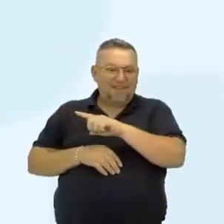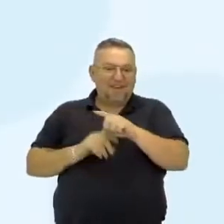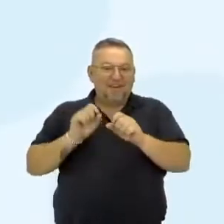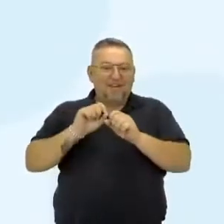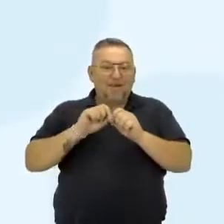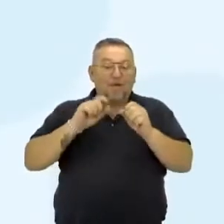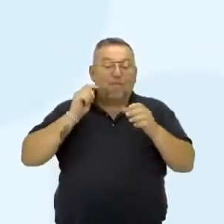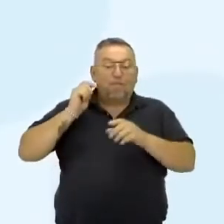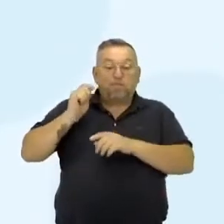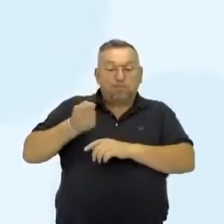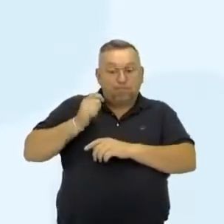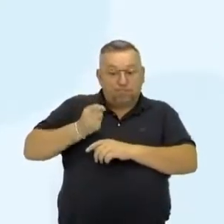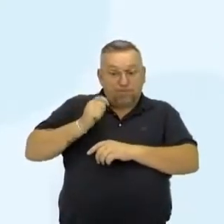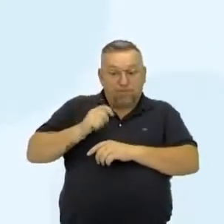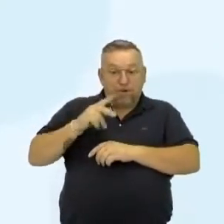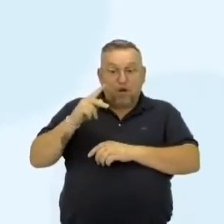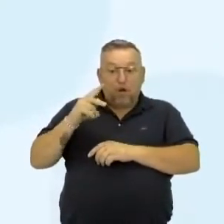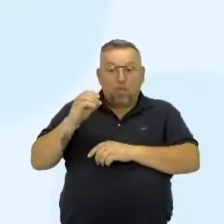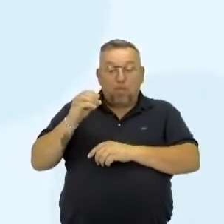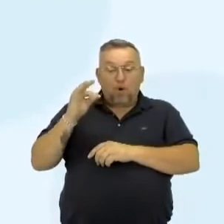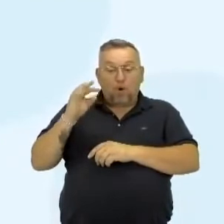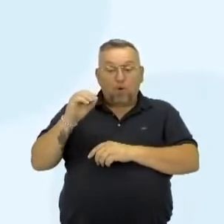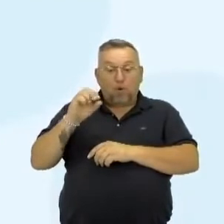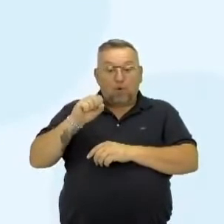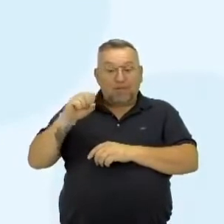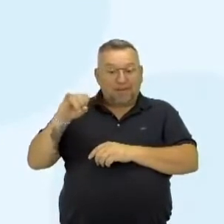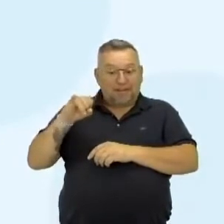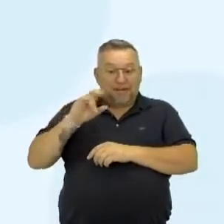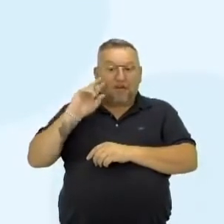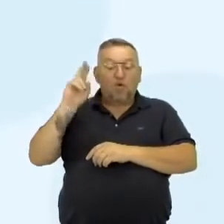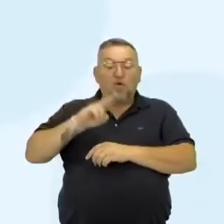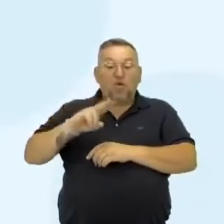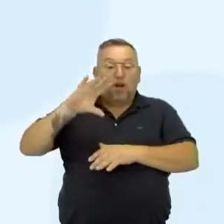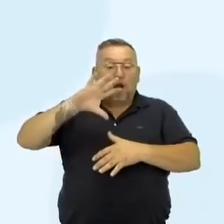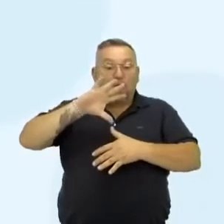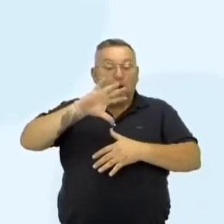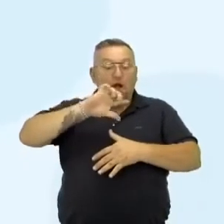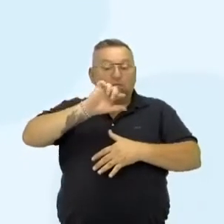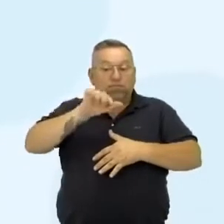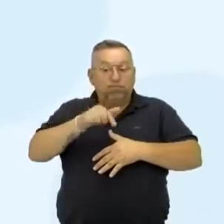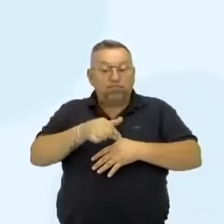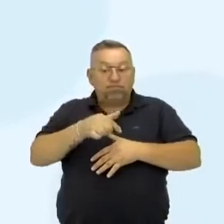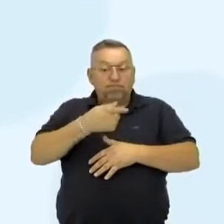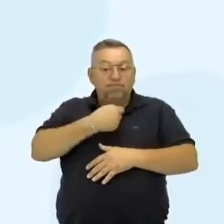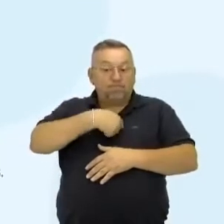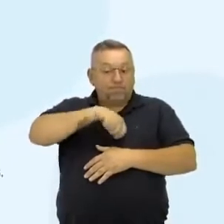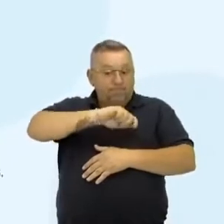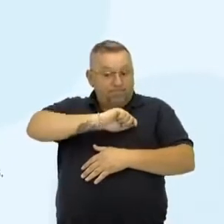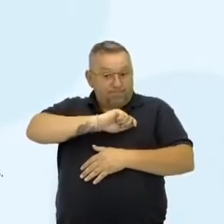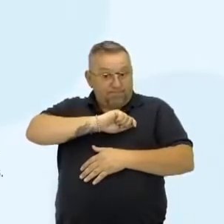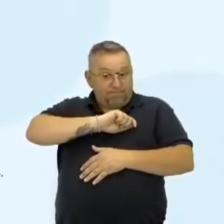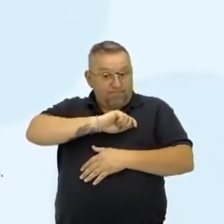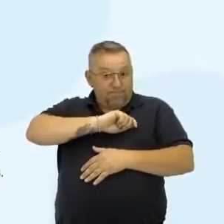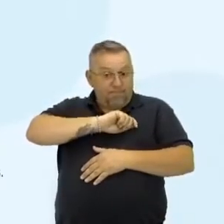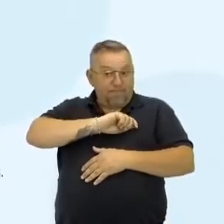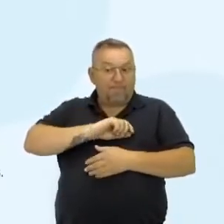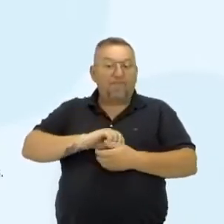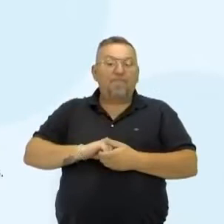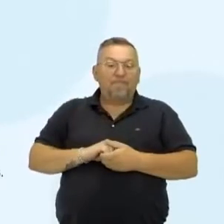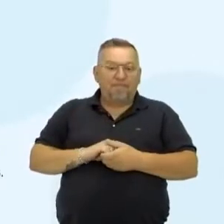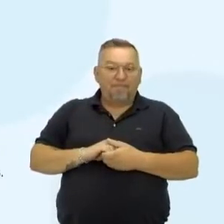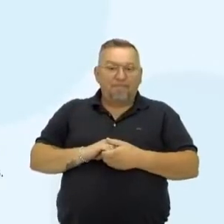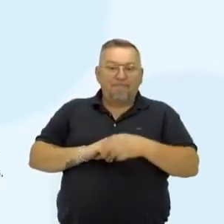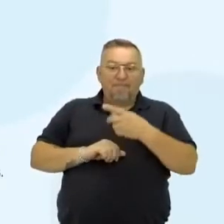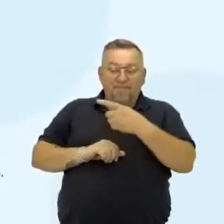da mineração em Potosí. Então, vocês já sabem que estamos falando aqui de América Espanhola e que de cara eles já encontraram ouro.